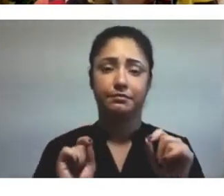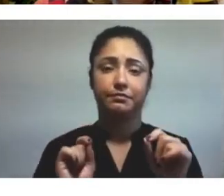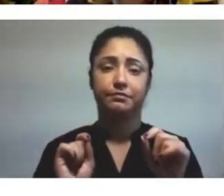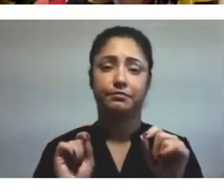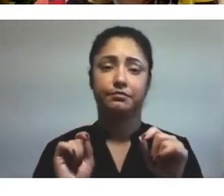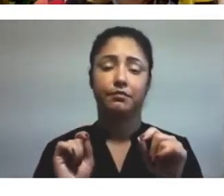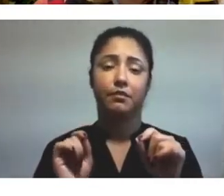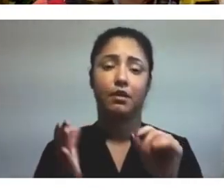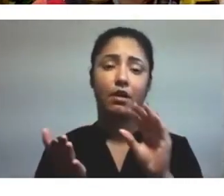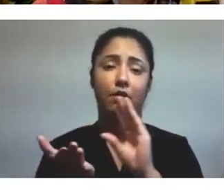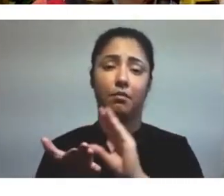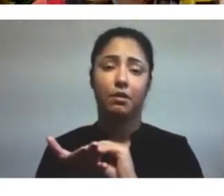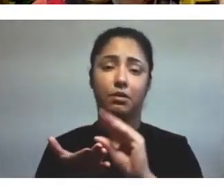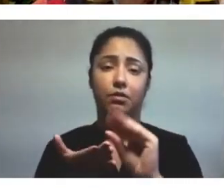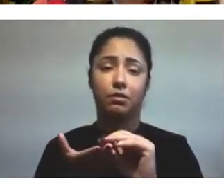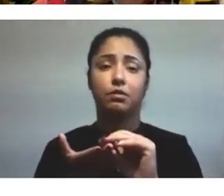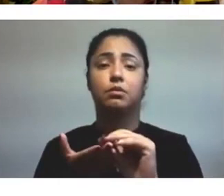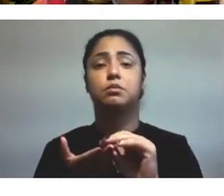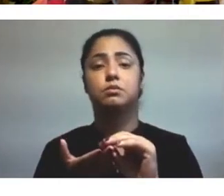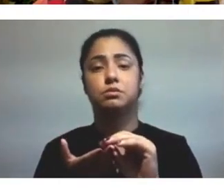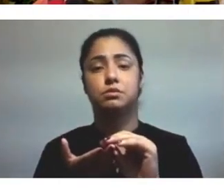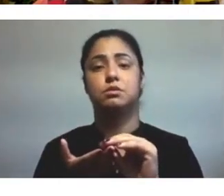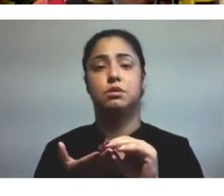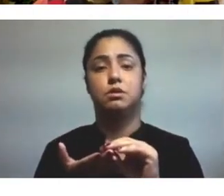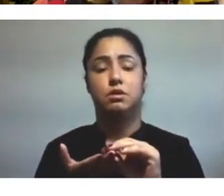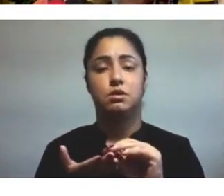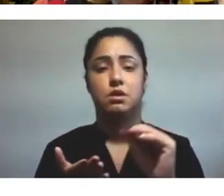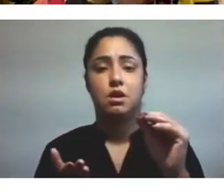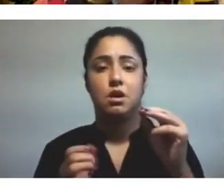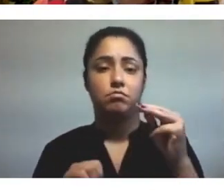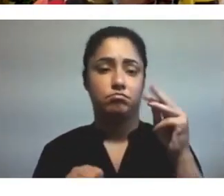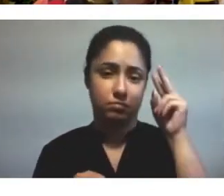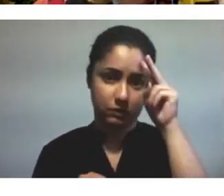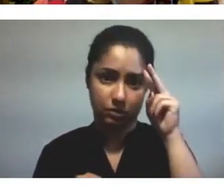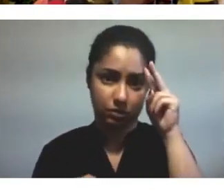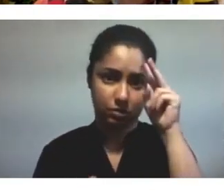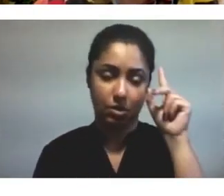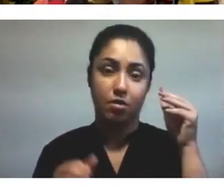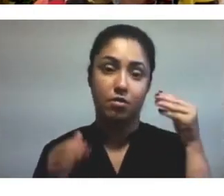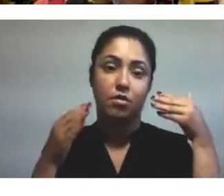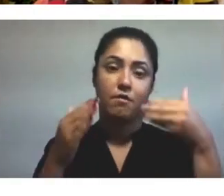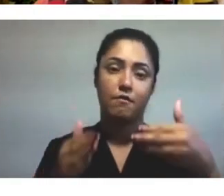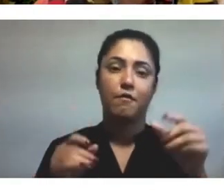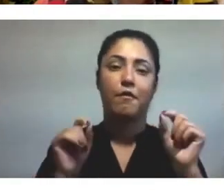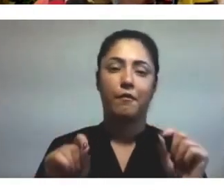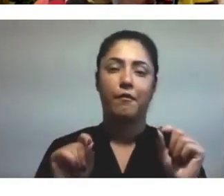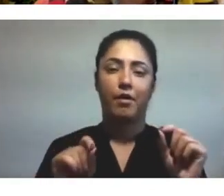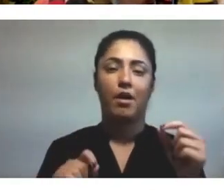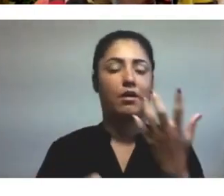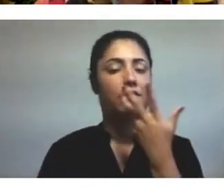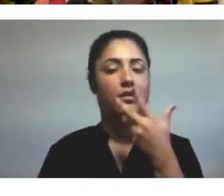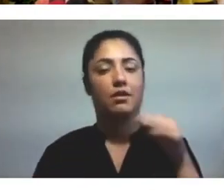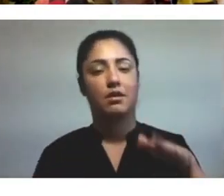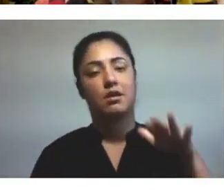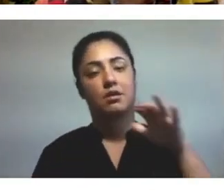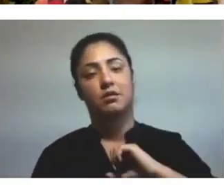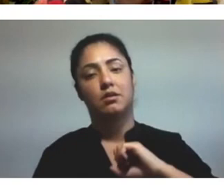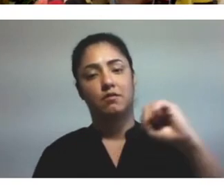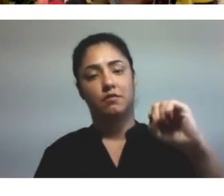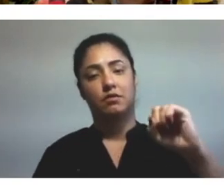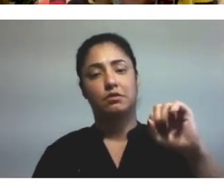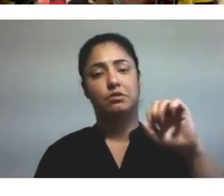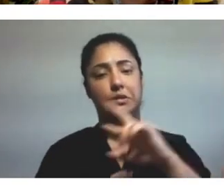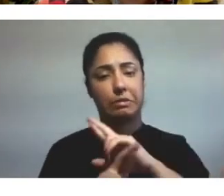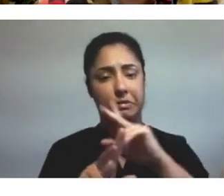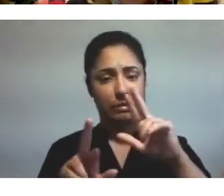de histórias. As nossas histórias são focadas, então, para essas crianças que estão enfrentando